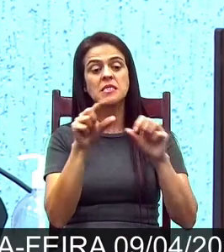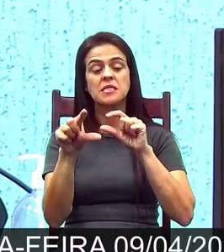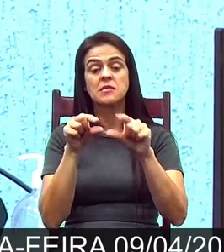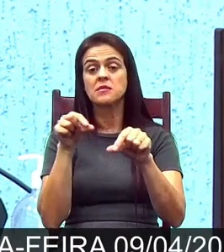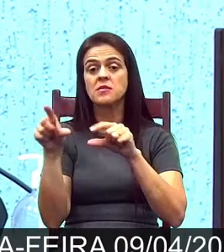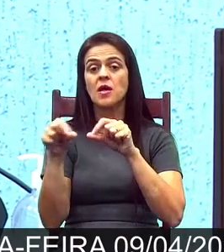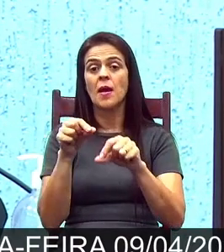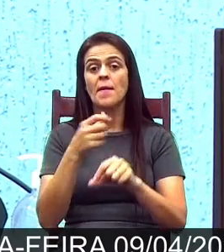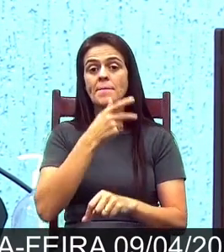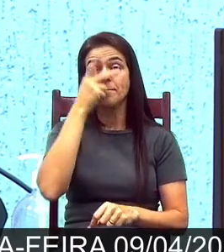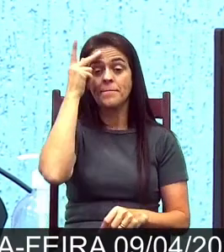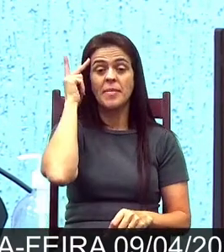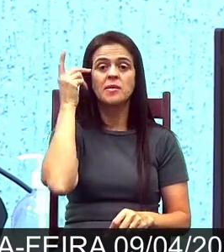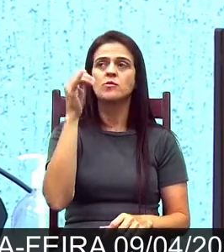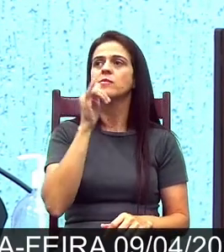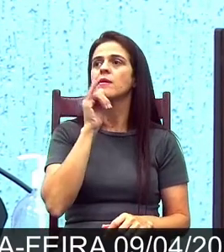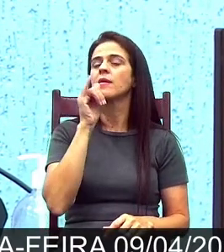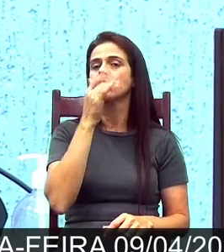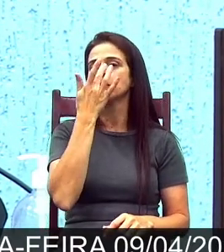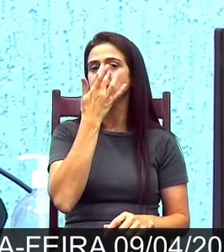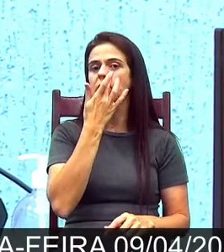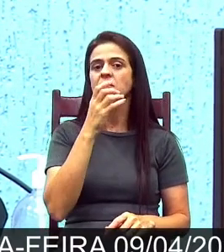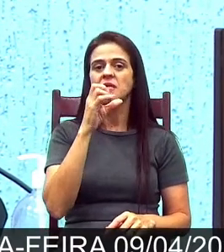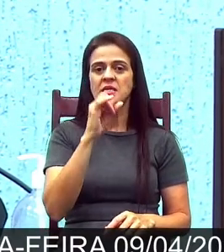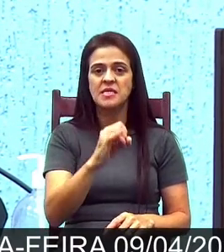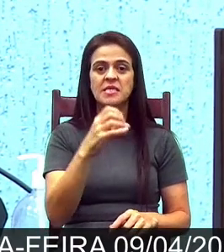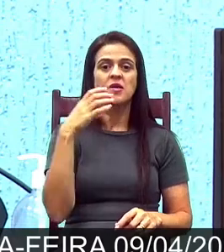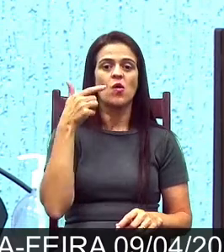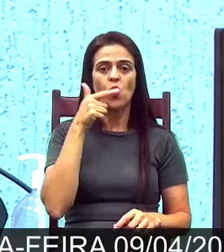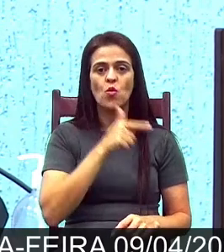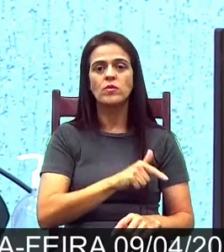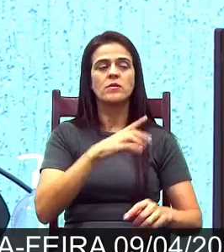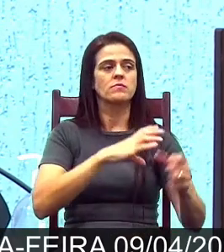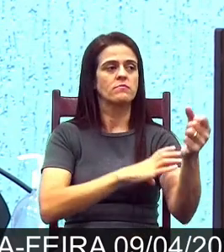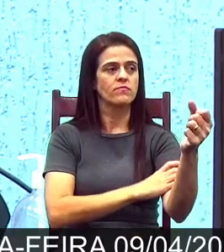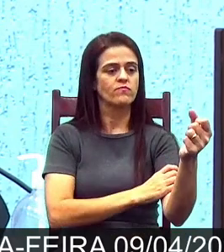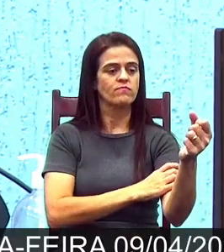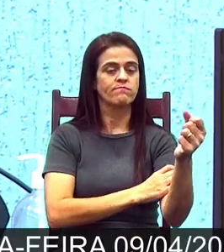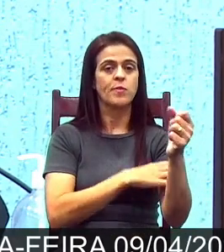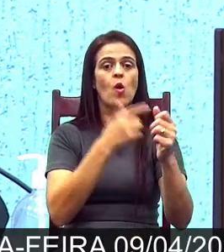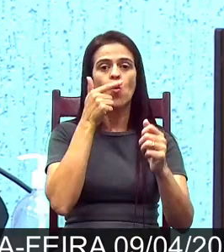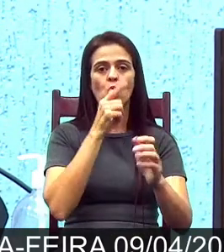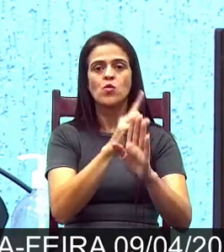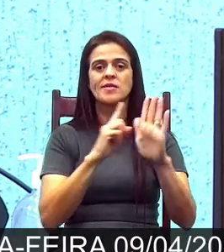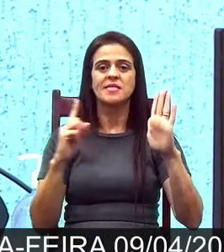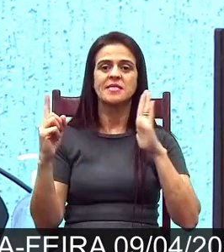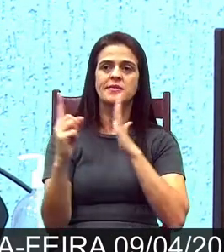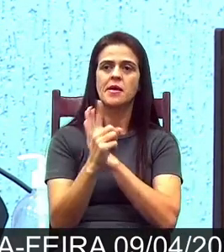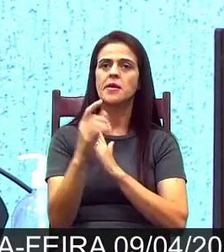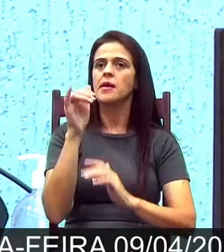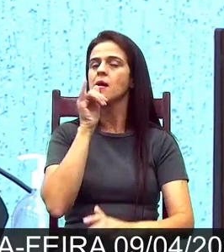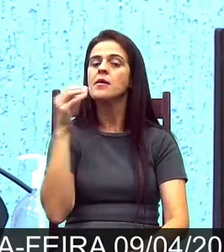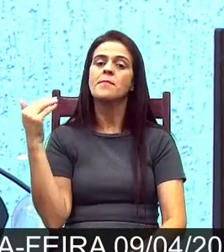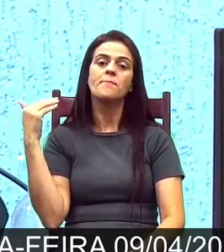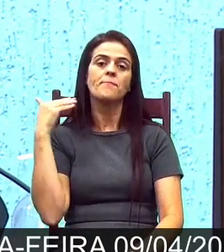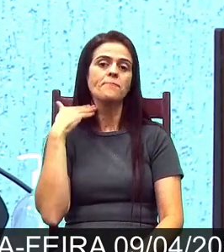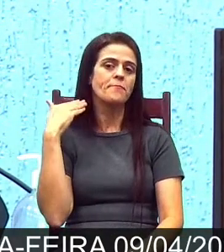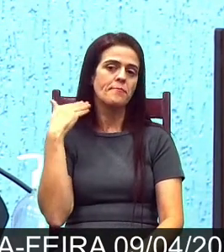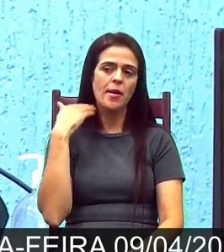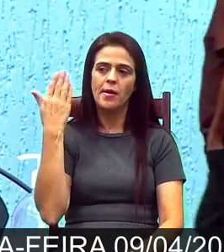sujeita o doador às filas comuns, tornando seu atendimento mais ágil, incluindo-se os serviços bancários, mesmo que o doador não